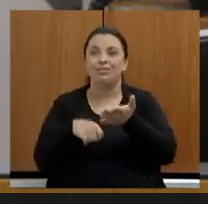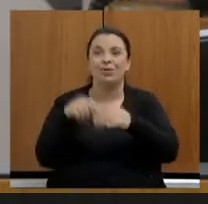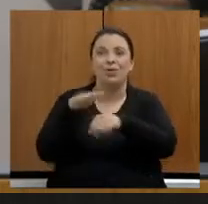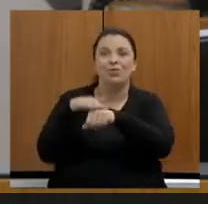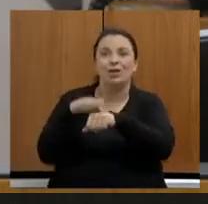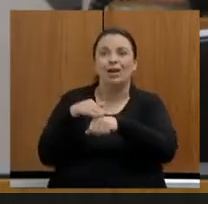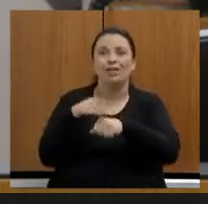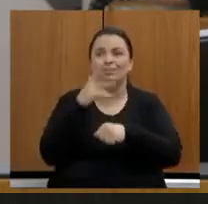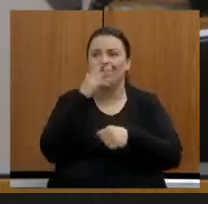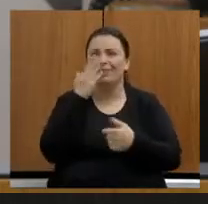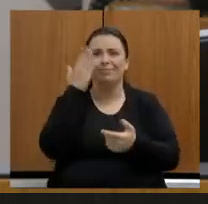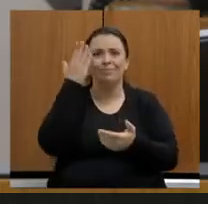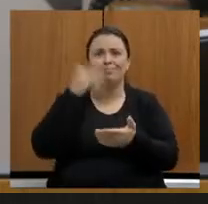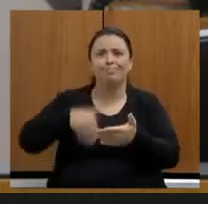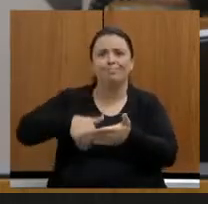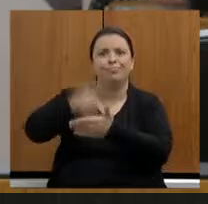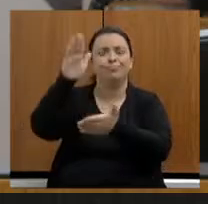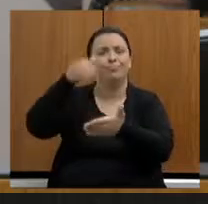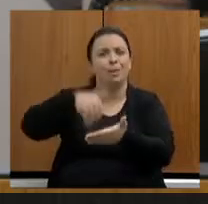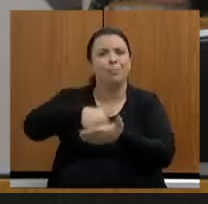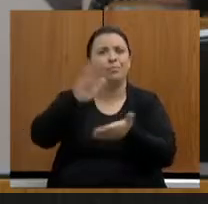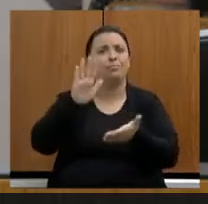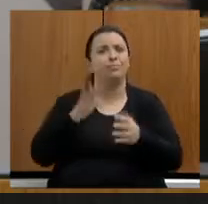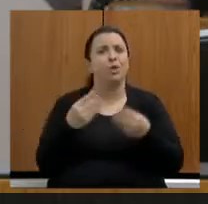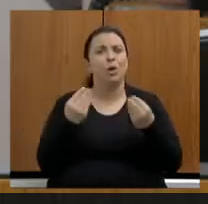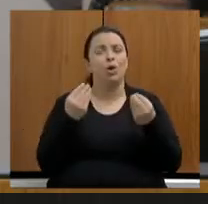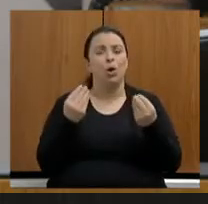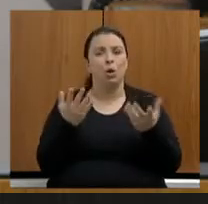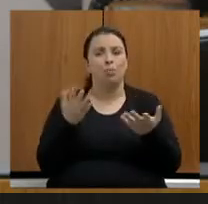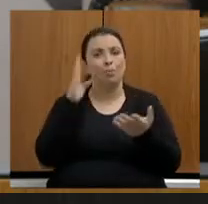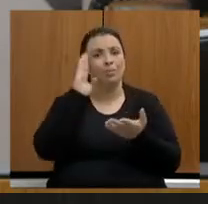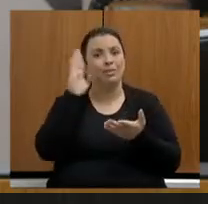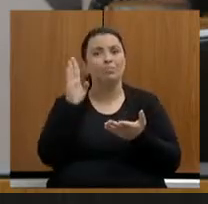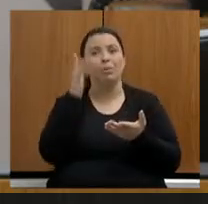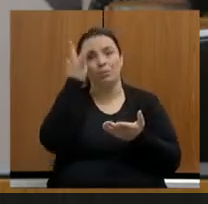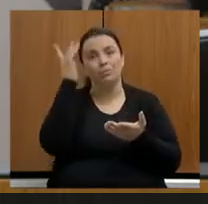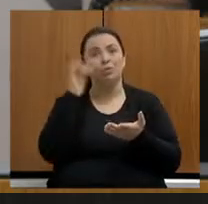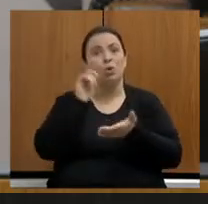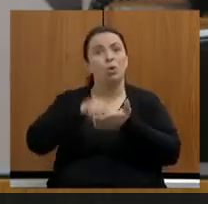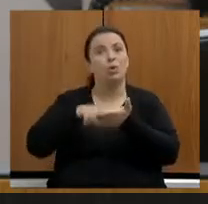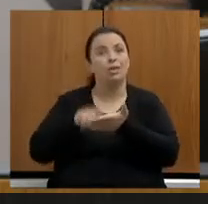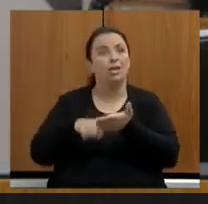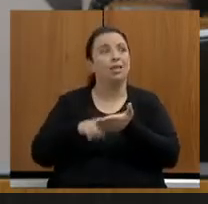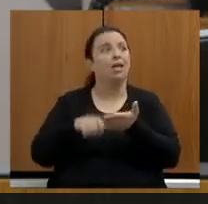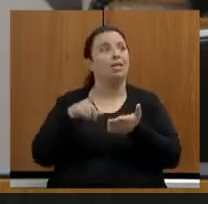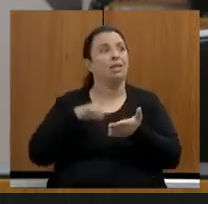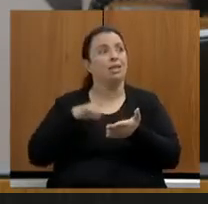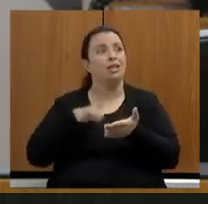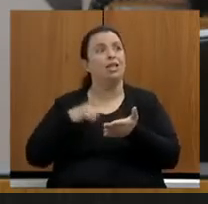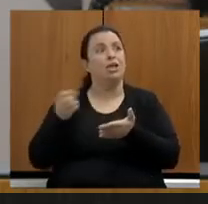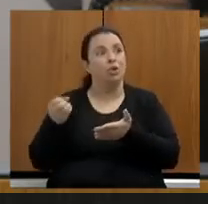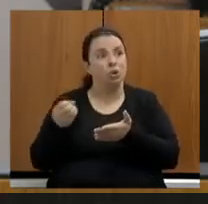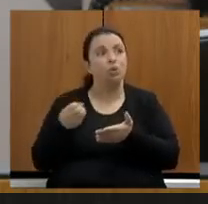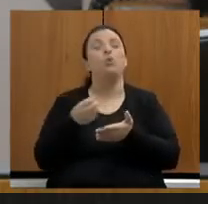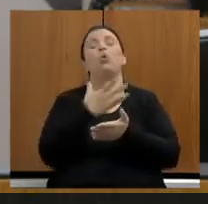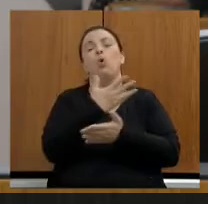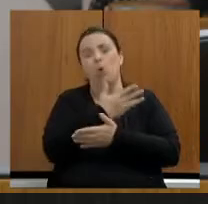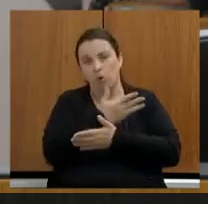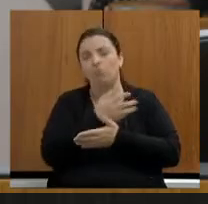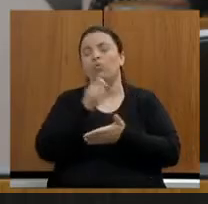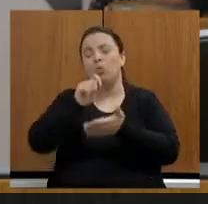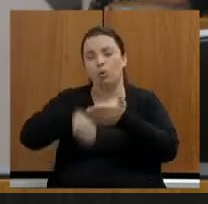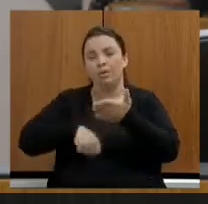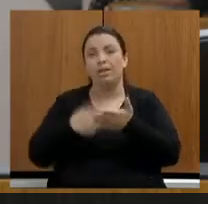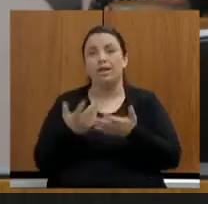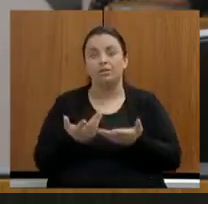demitidos né Principalmente os contratados que tá tem Renan o contrato a estes como ficaria Inclusive a situação